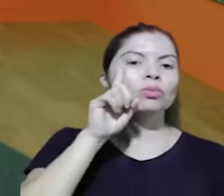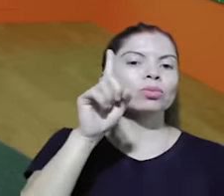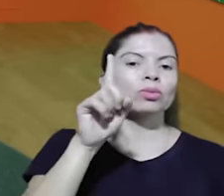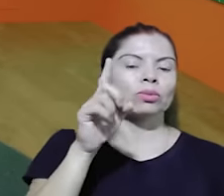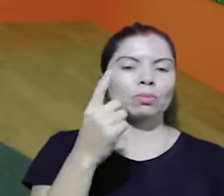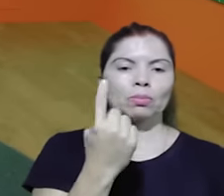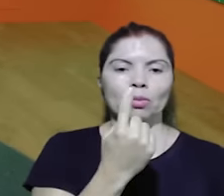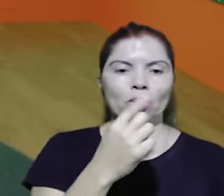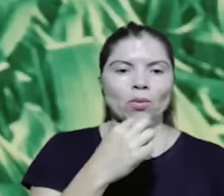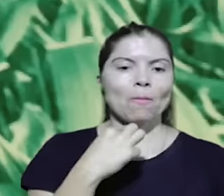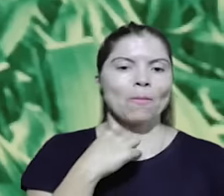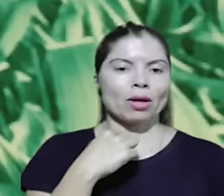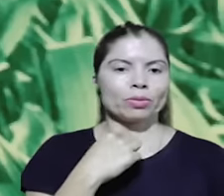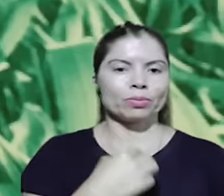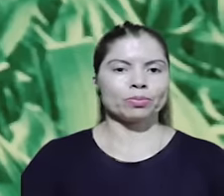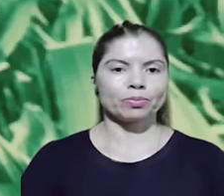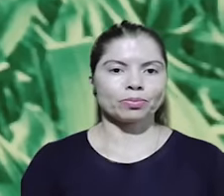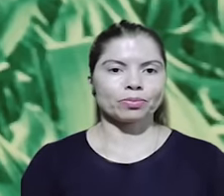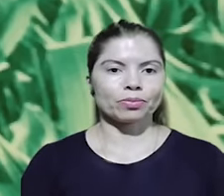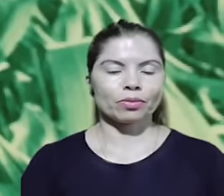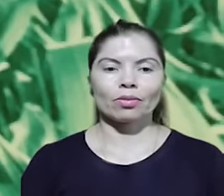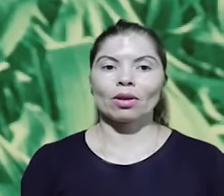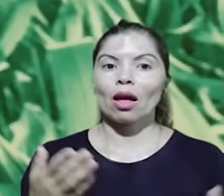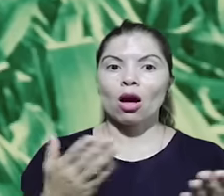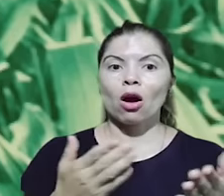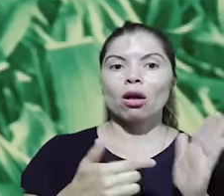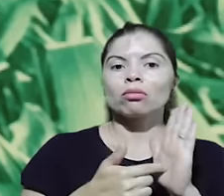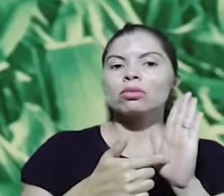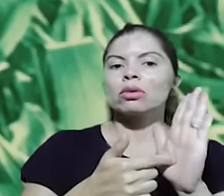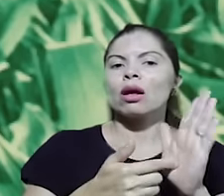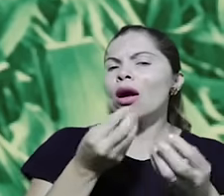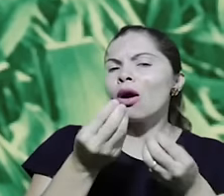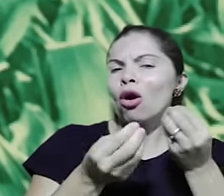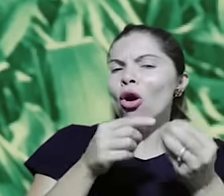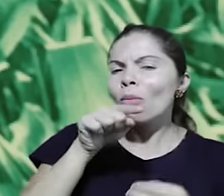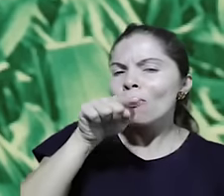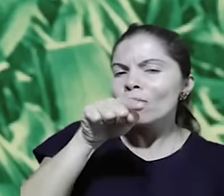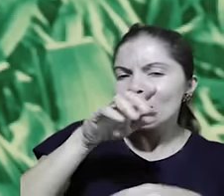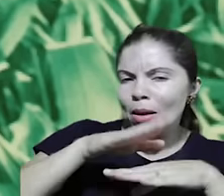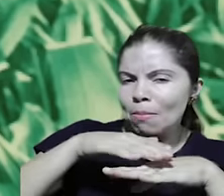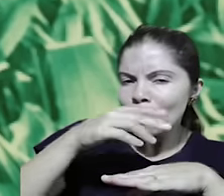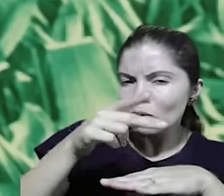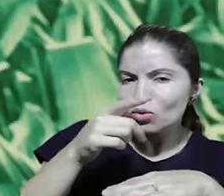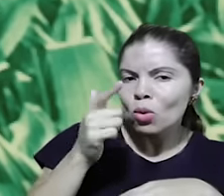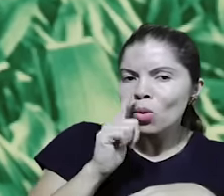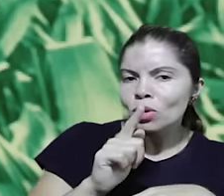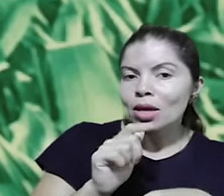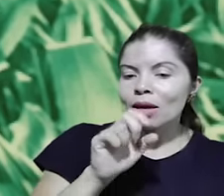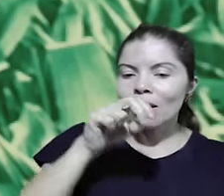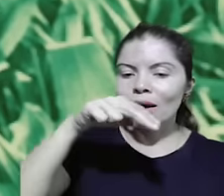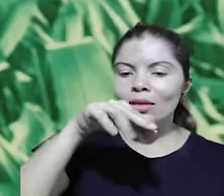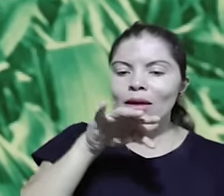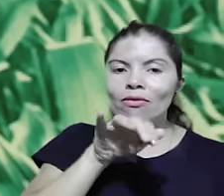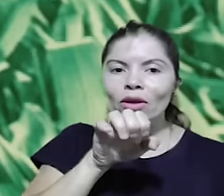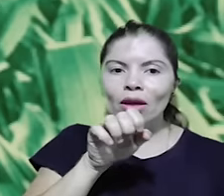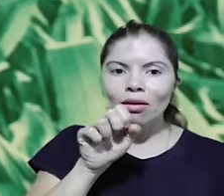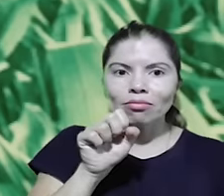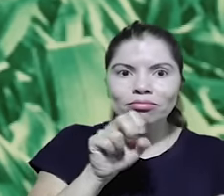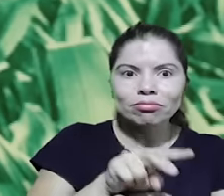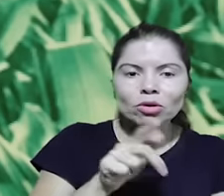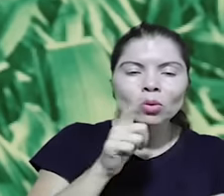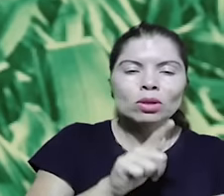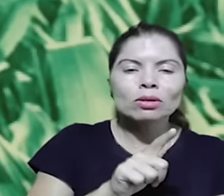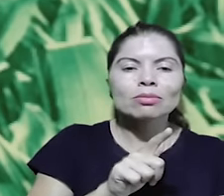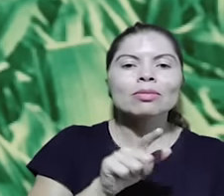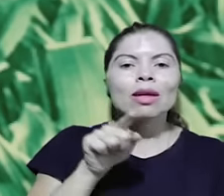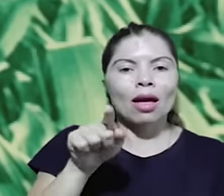Maio bom e agora é a vez de mostrar como você consegue fazer essa emissão da nota fiscal eletrônica e quem vai mostrar isso é